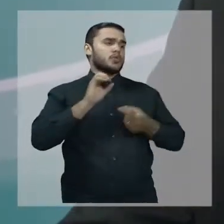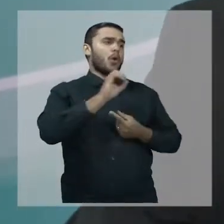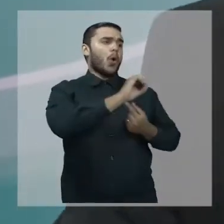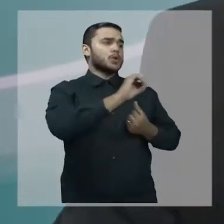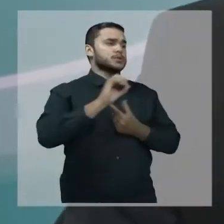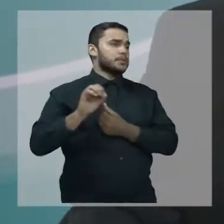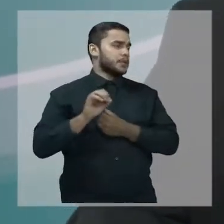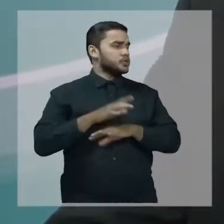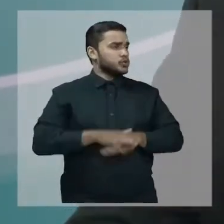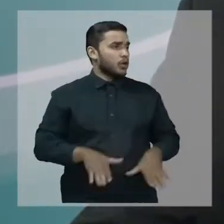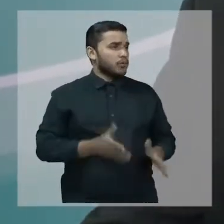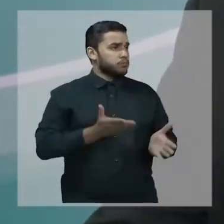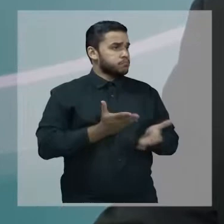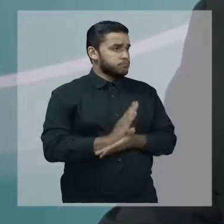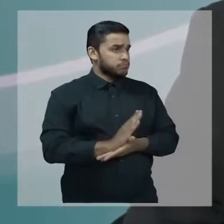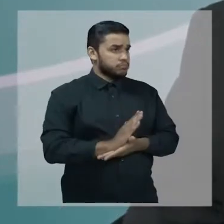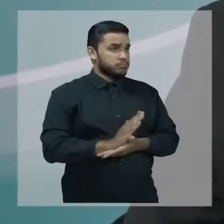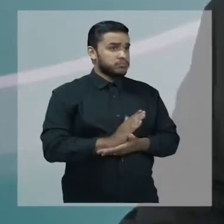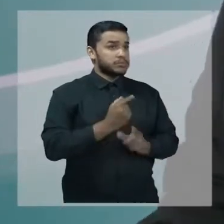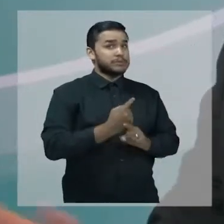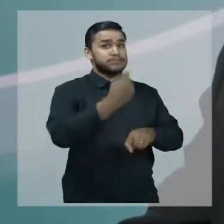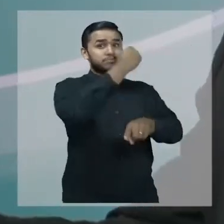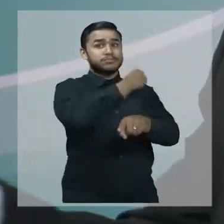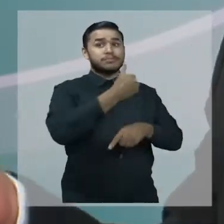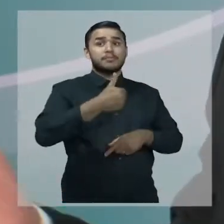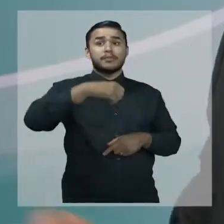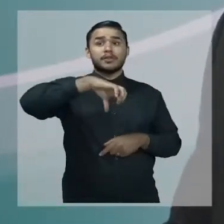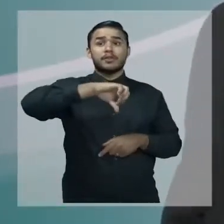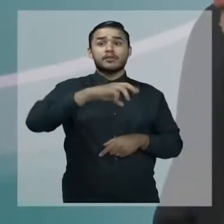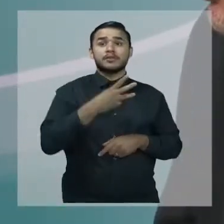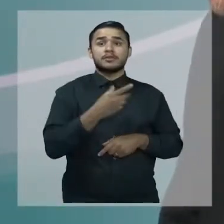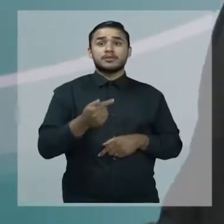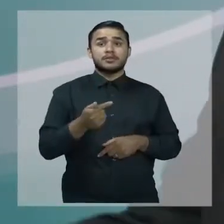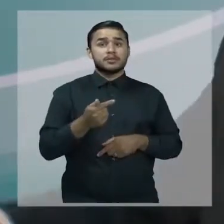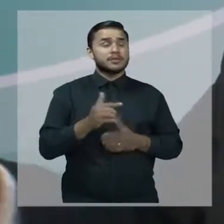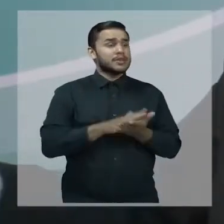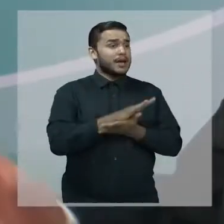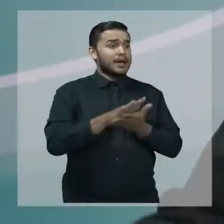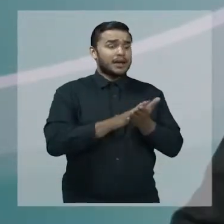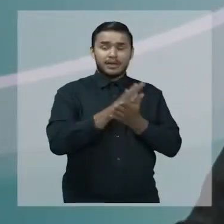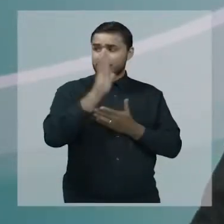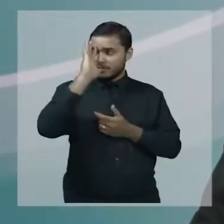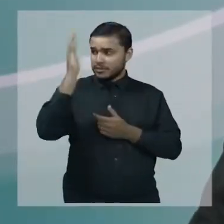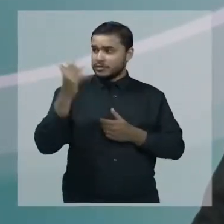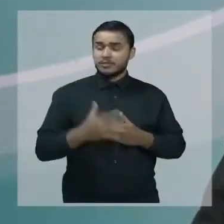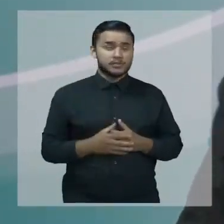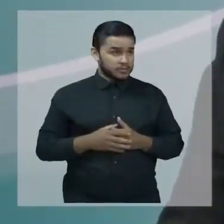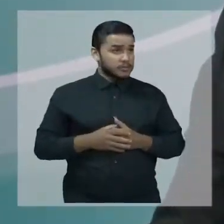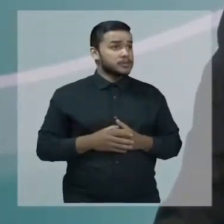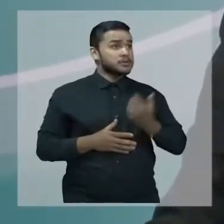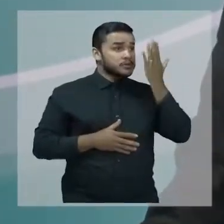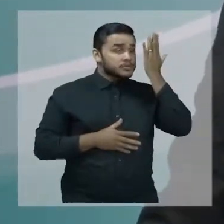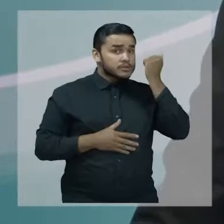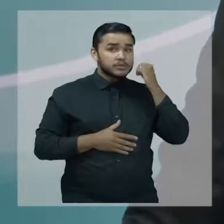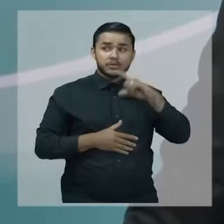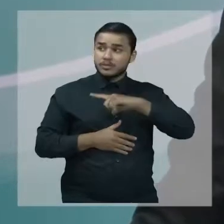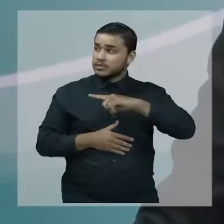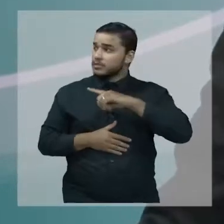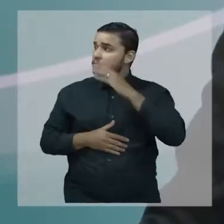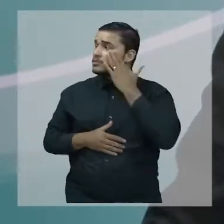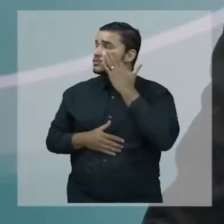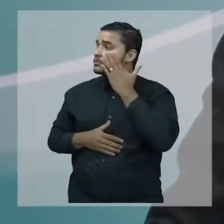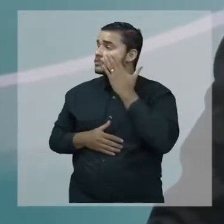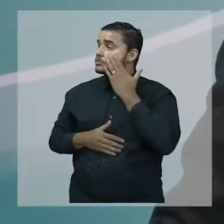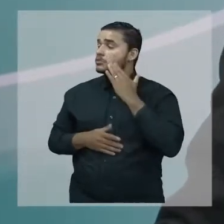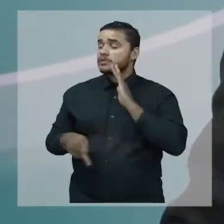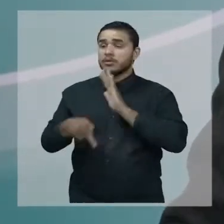sobre orçamento. Era isso que se tinha. Da Constituição de 37, Maia, e isso não resolveu nenhum problema. O problema, aliás, foi